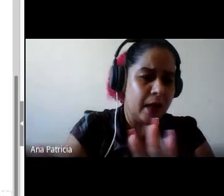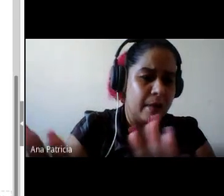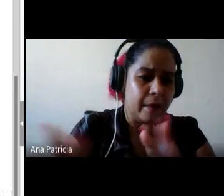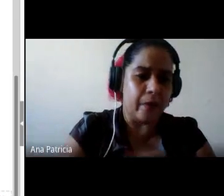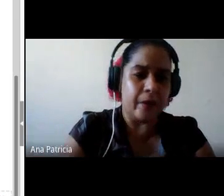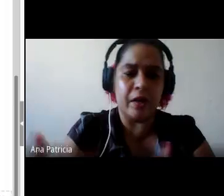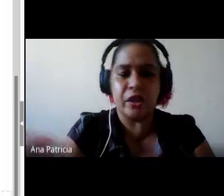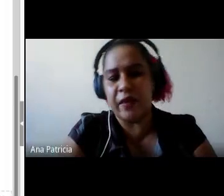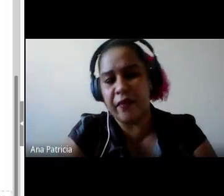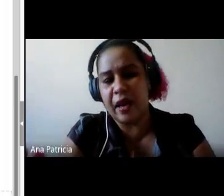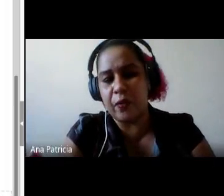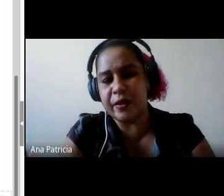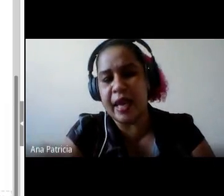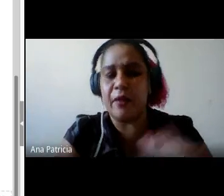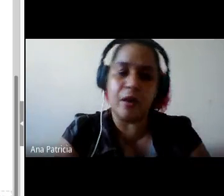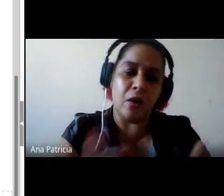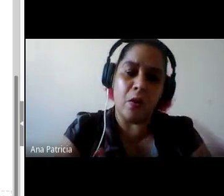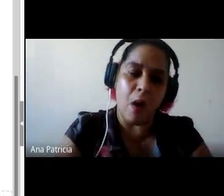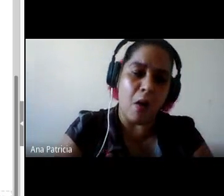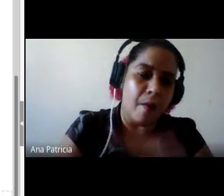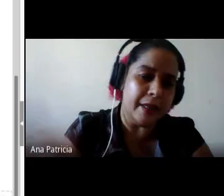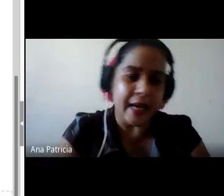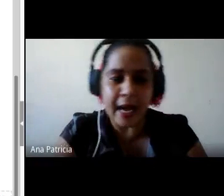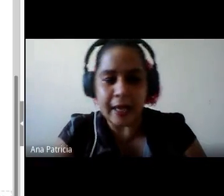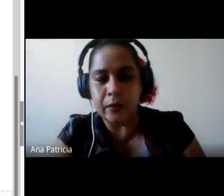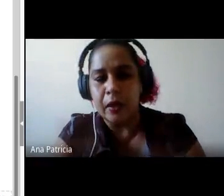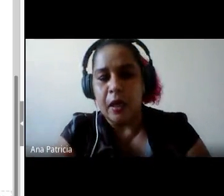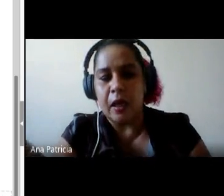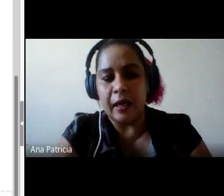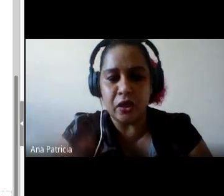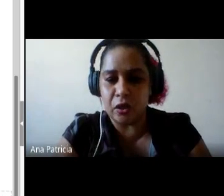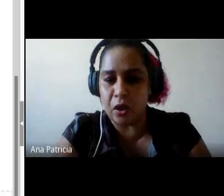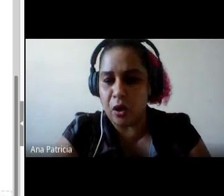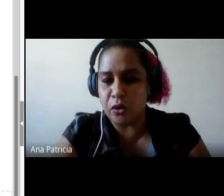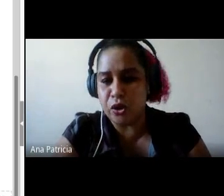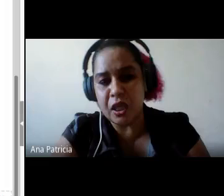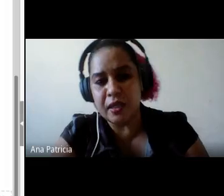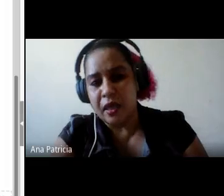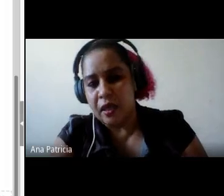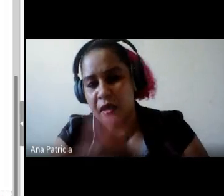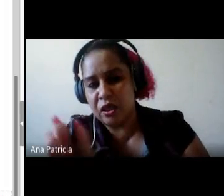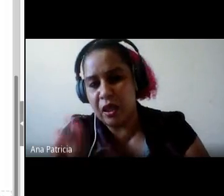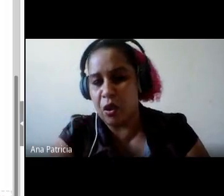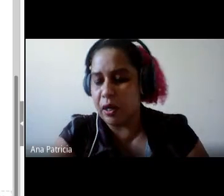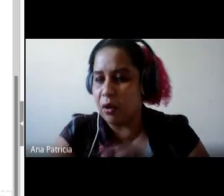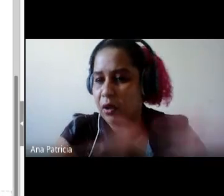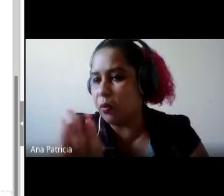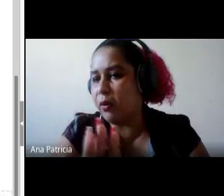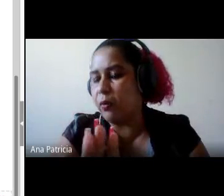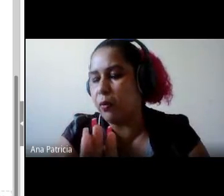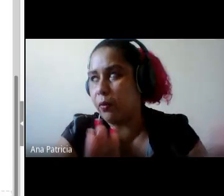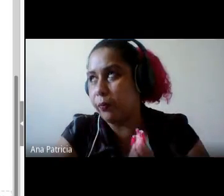discussão polêmica, porque quando a gente vai falar com o cego que coloca o arroba, dá errado. Aí tem gente que coloca o X, e tem gente que está colocando